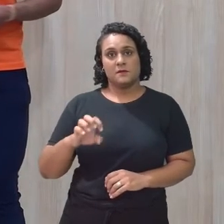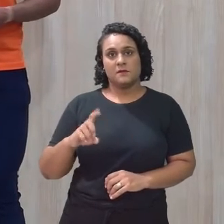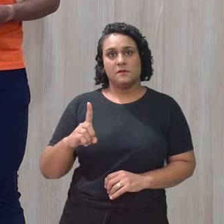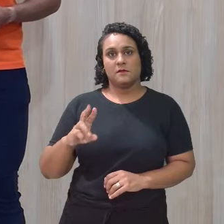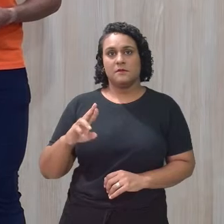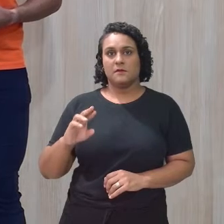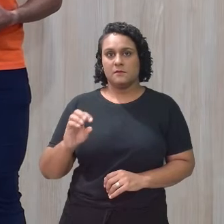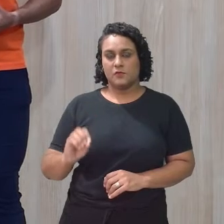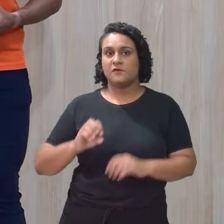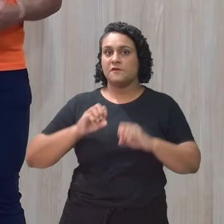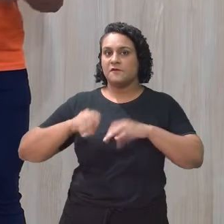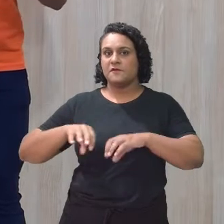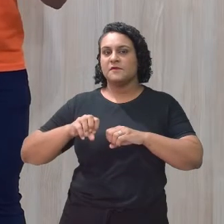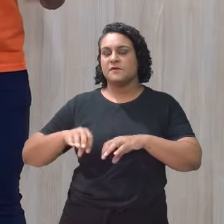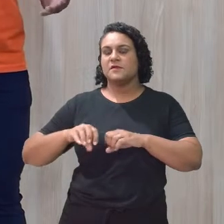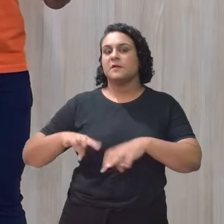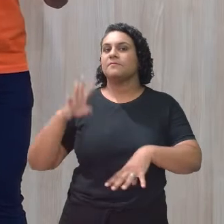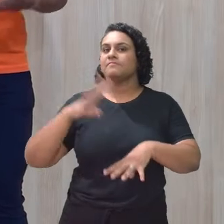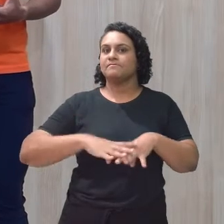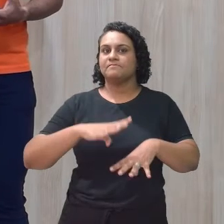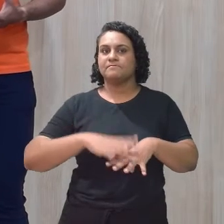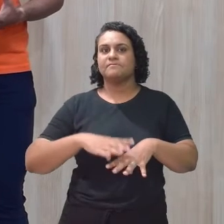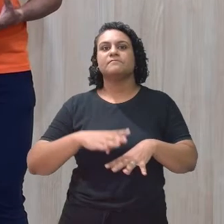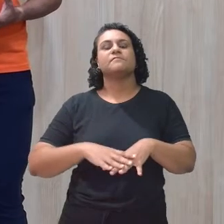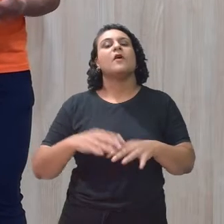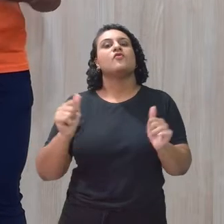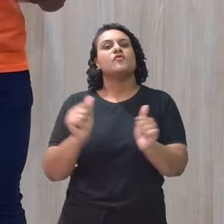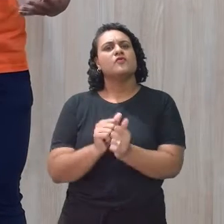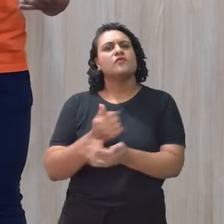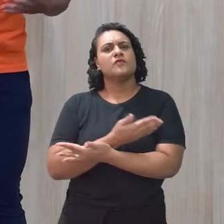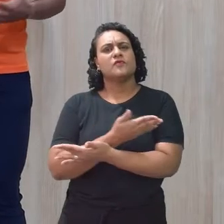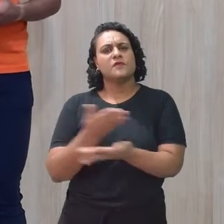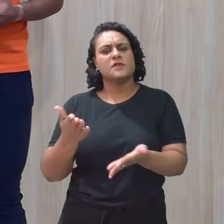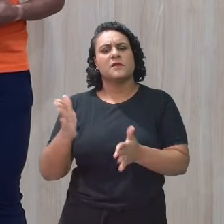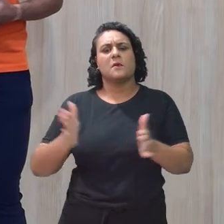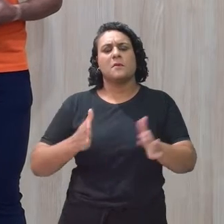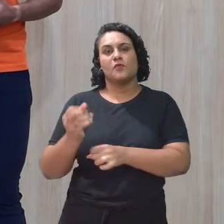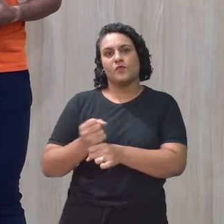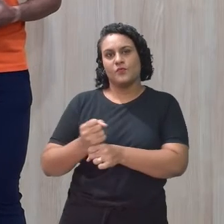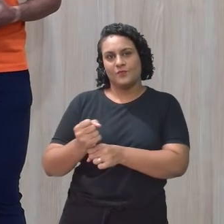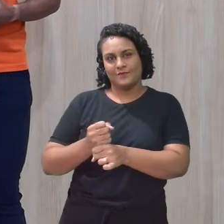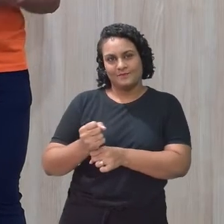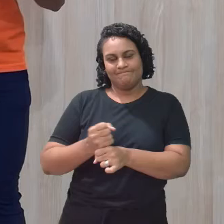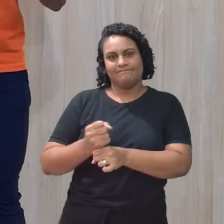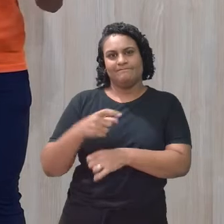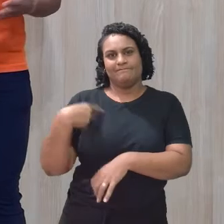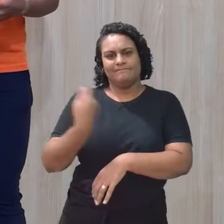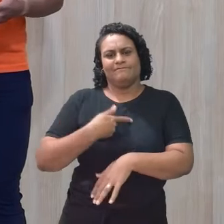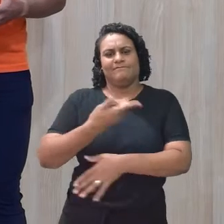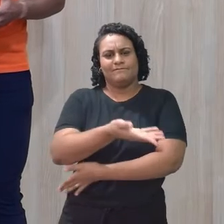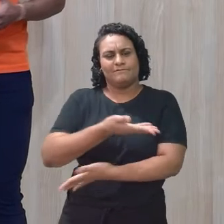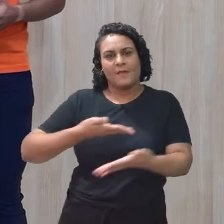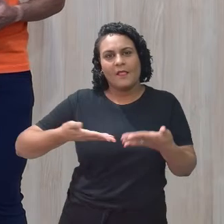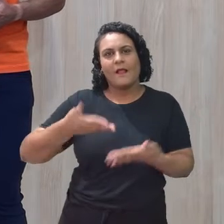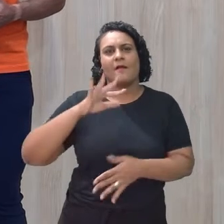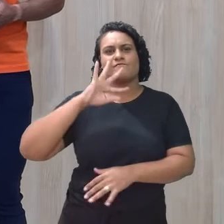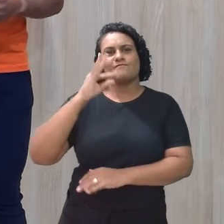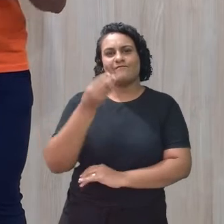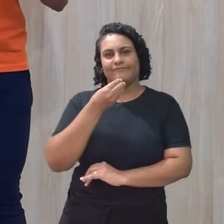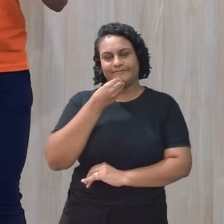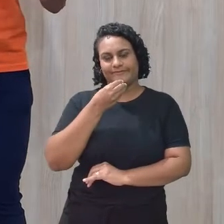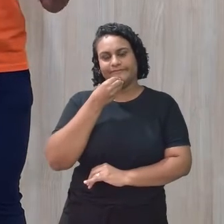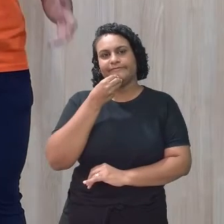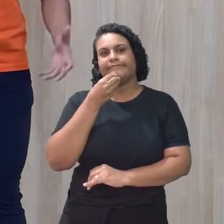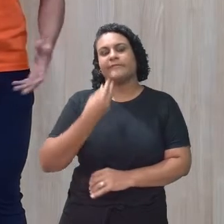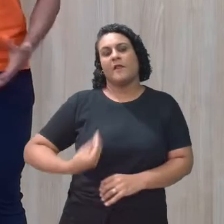sou professor de matemática e estarei com você aqui durante todo esse ano para a gente compartilhar conhecimento, certo?